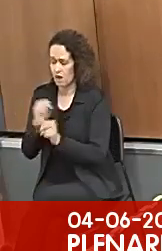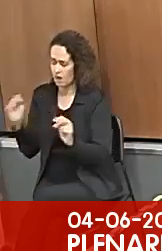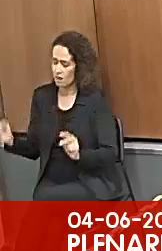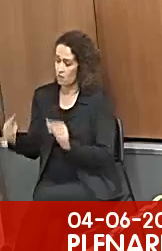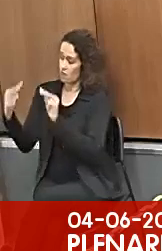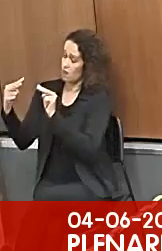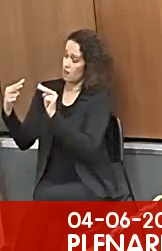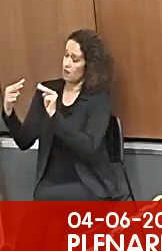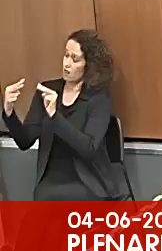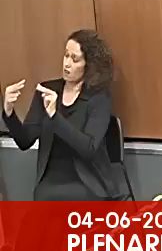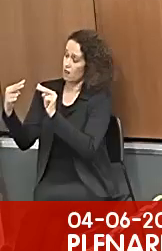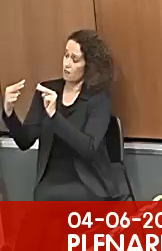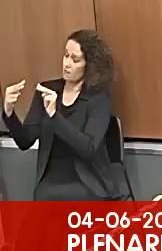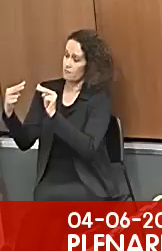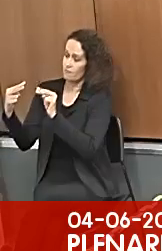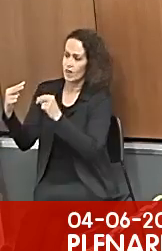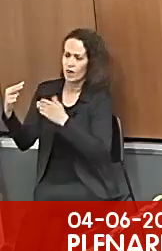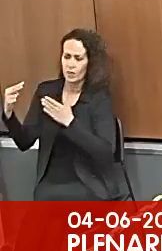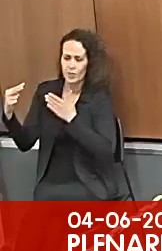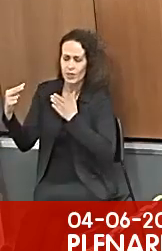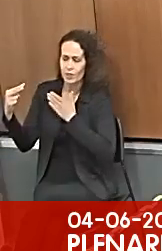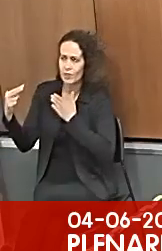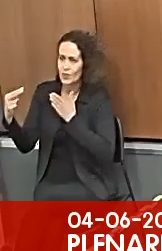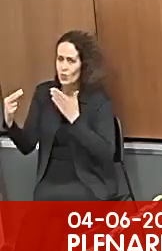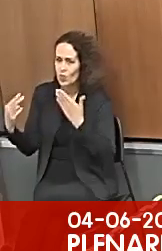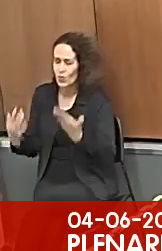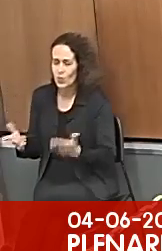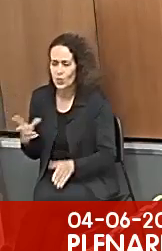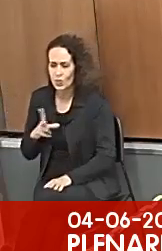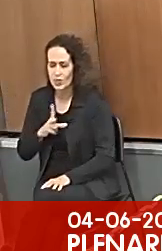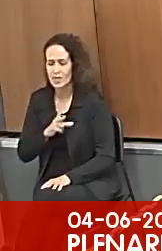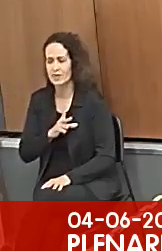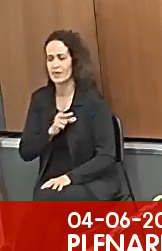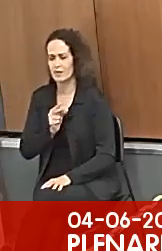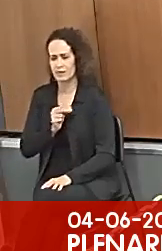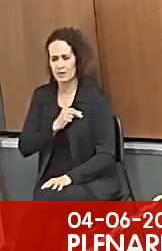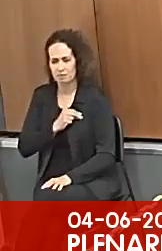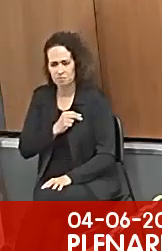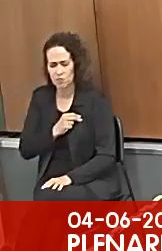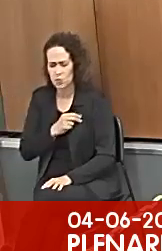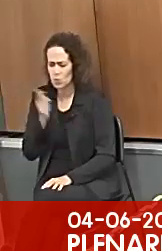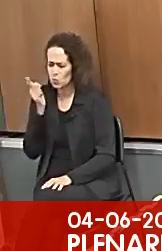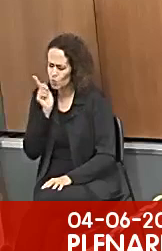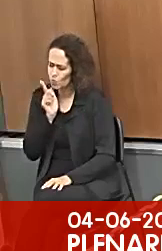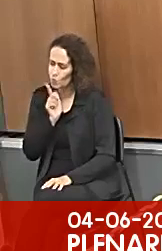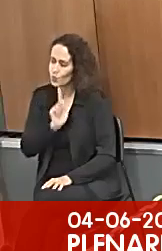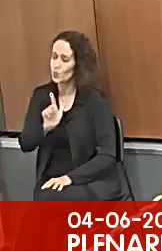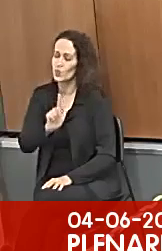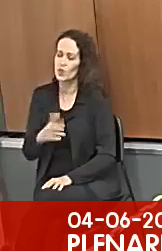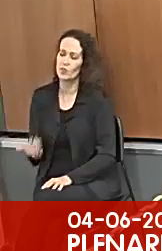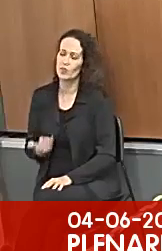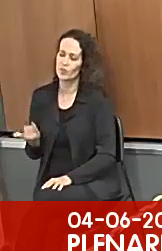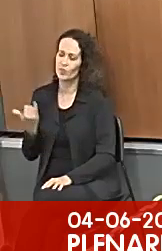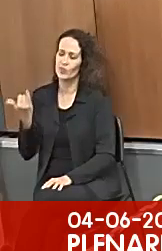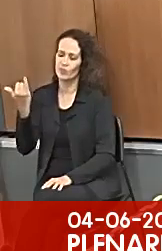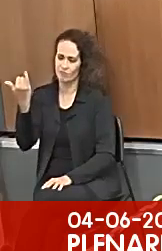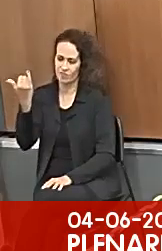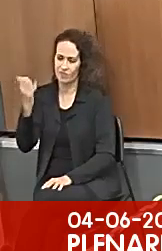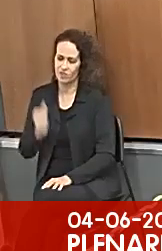você, para mim, é uma conquista do que a gente já vem fazendo em casa.